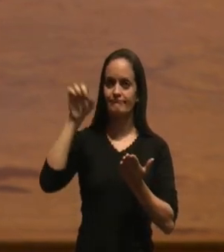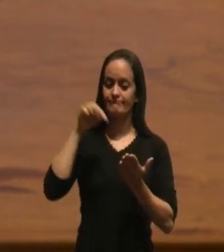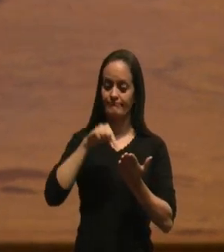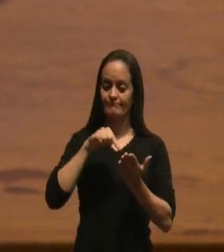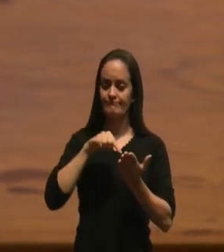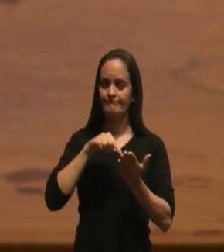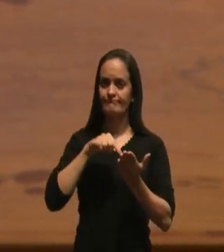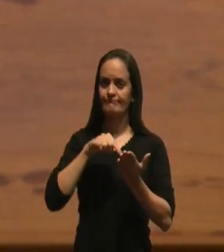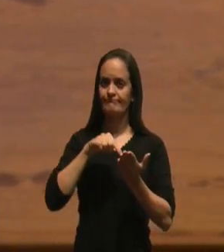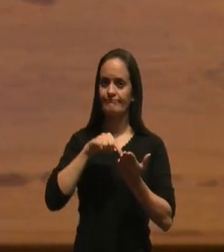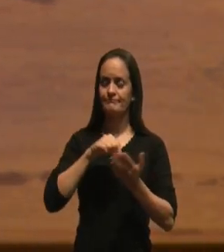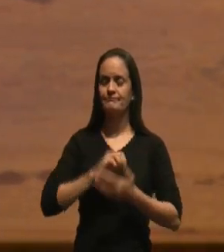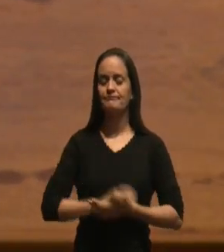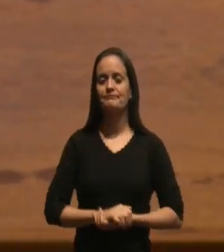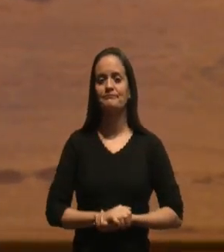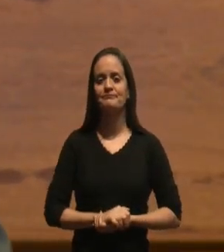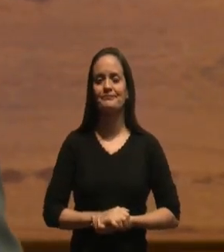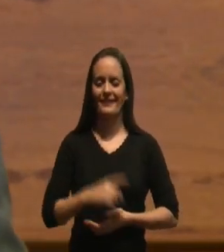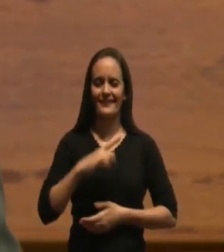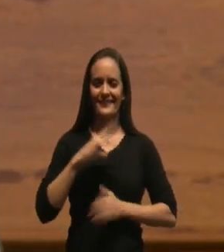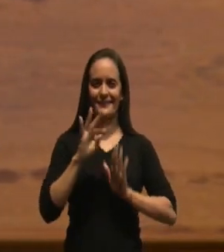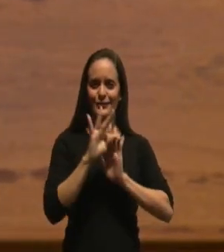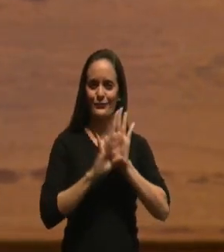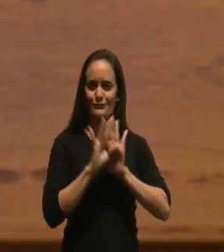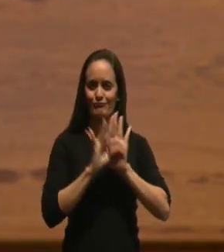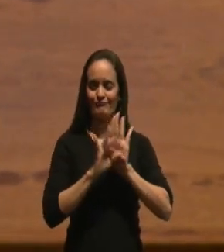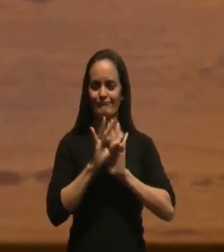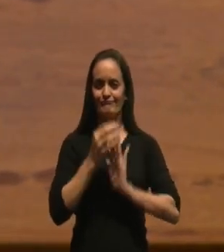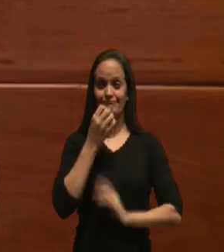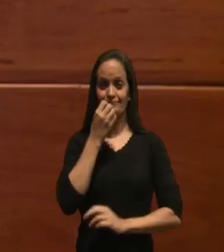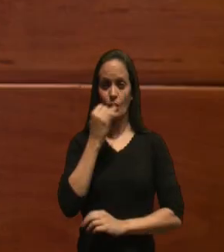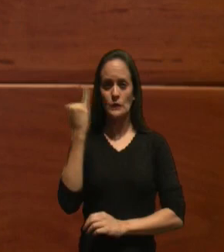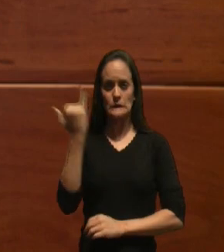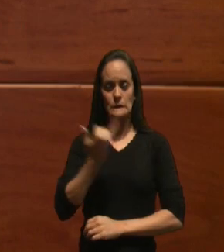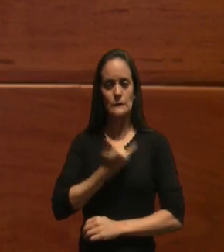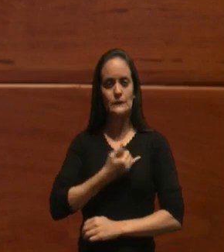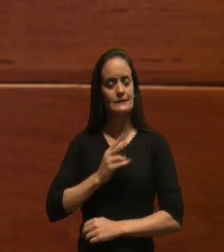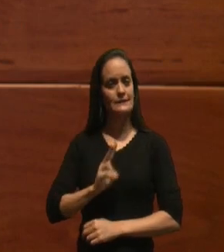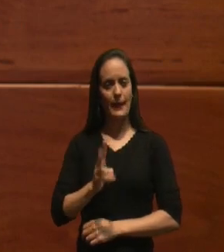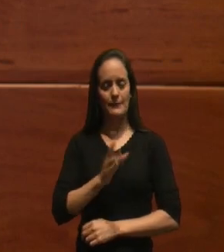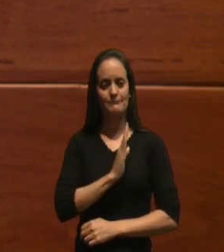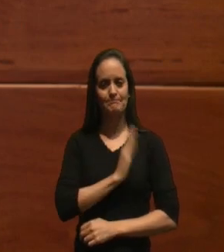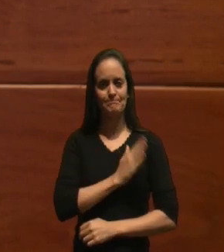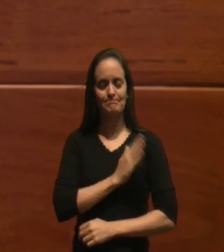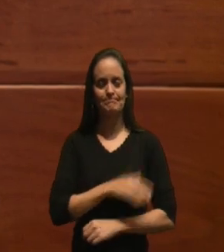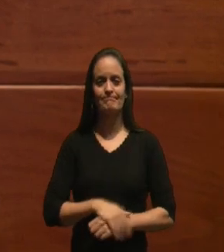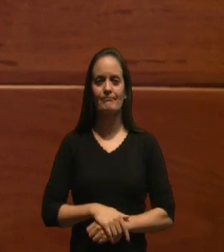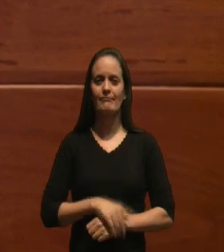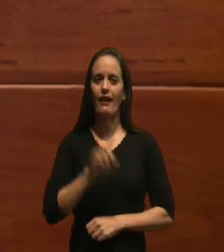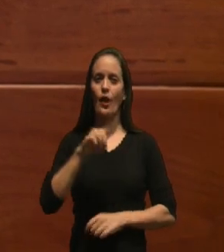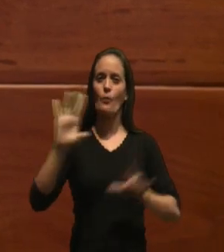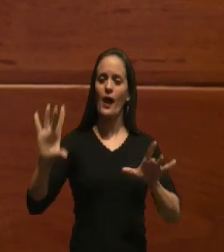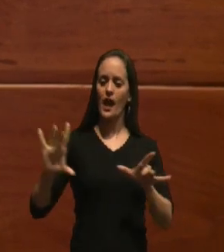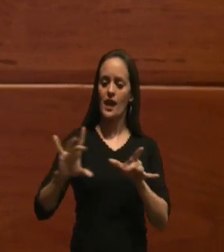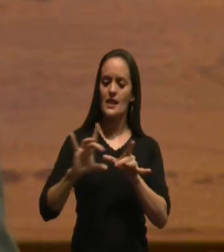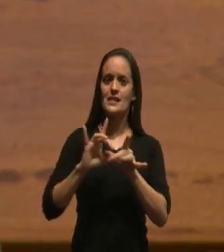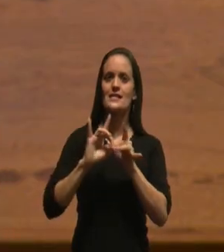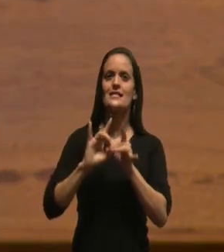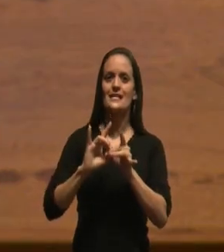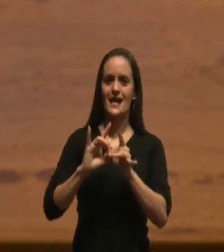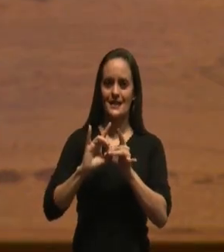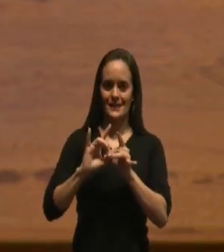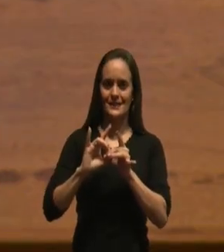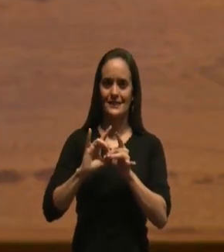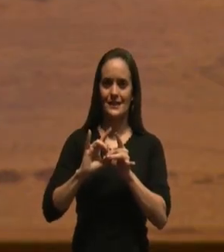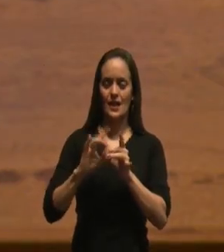um texto muito interessante que sempre me fala ao coração, que é uma aliança equivocada feita entre